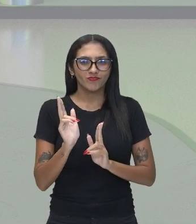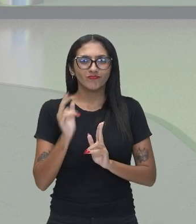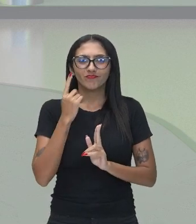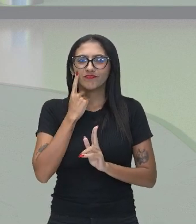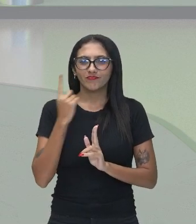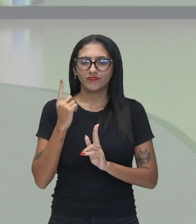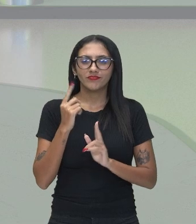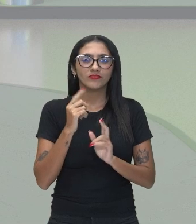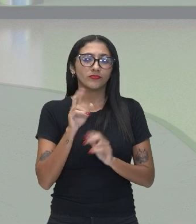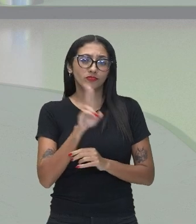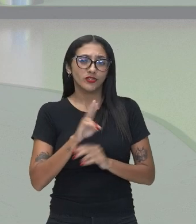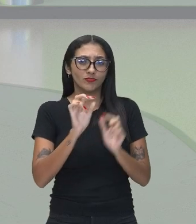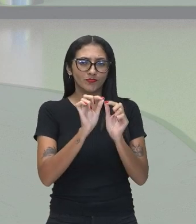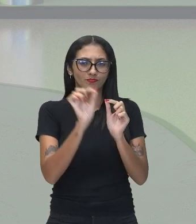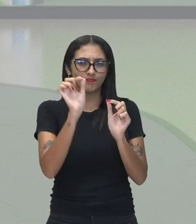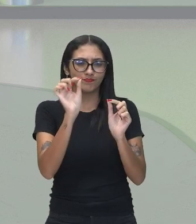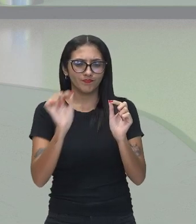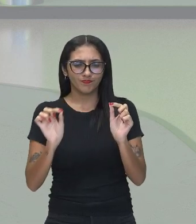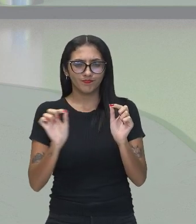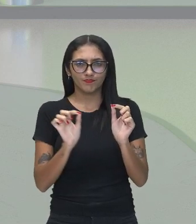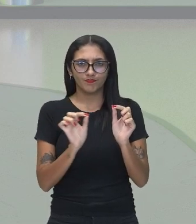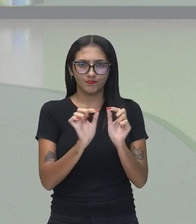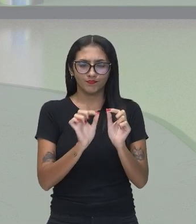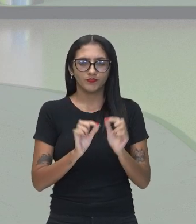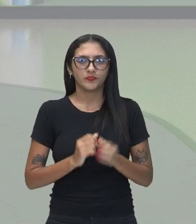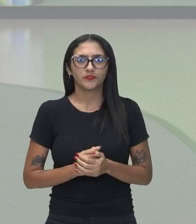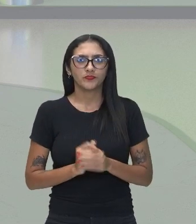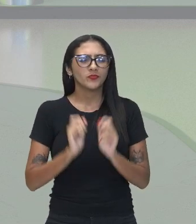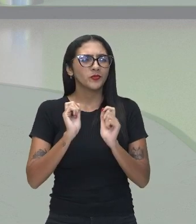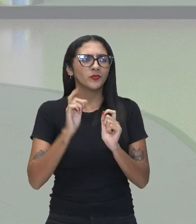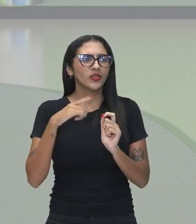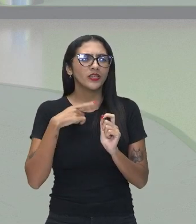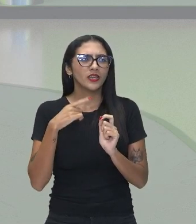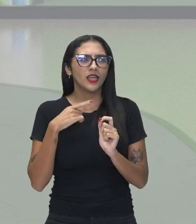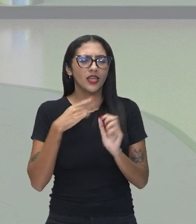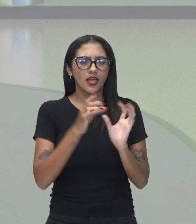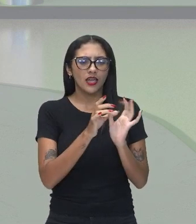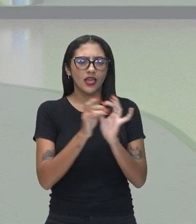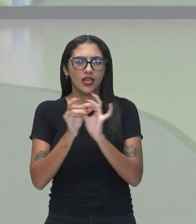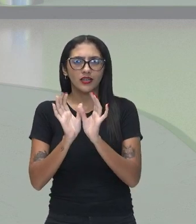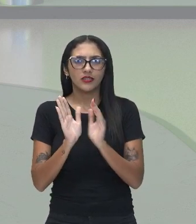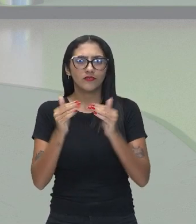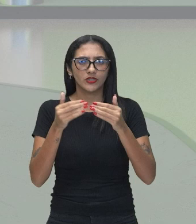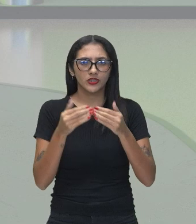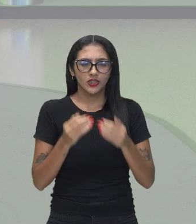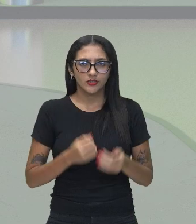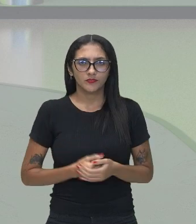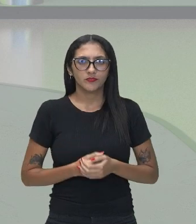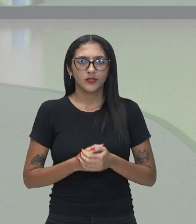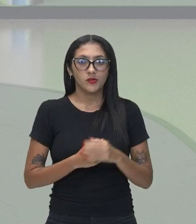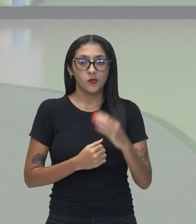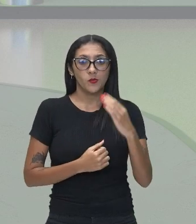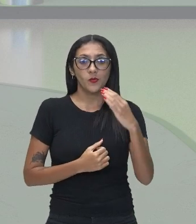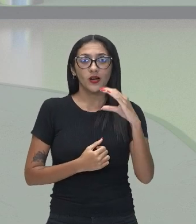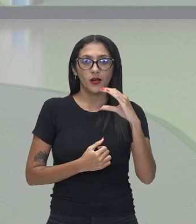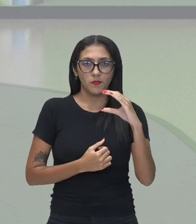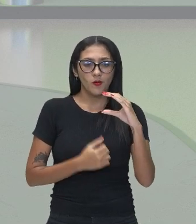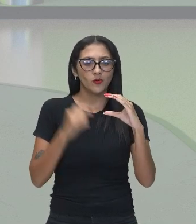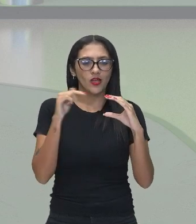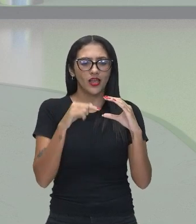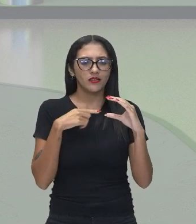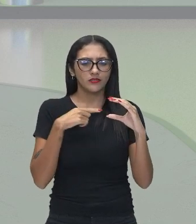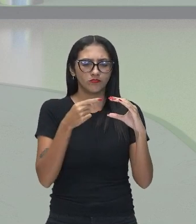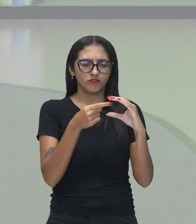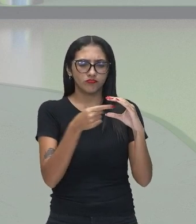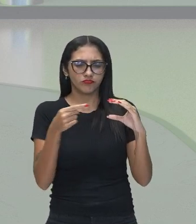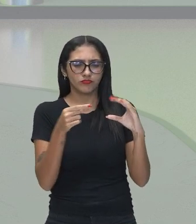né? Fórmula em bastão. E o que é uma cadeia fechada? É quando os carbonos vão se ligando de